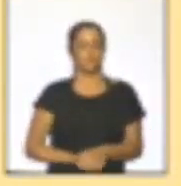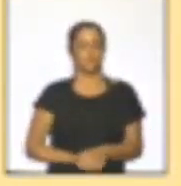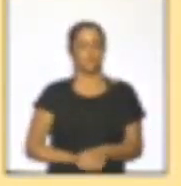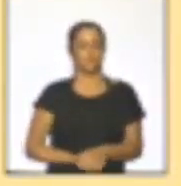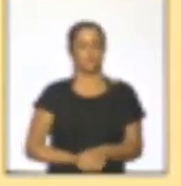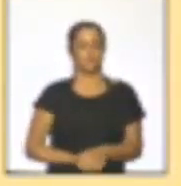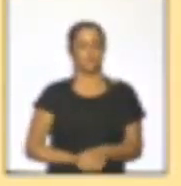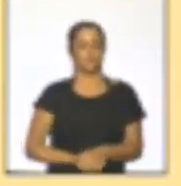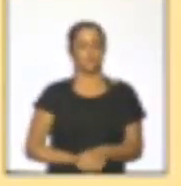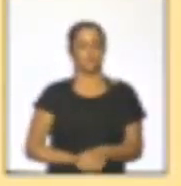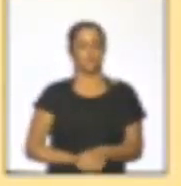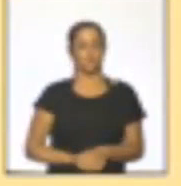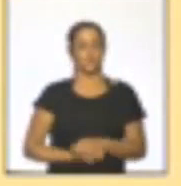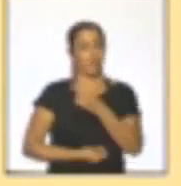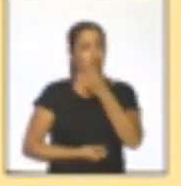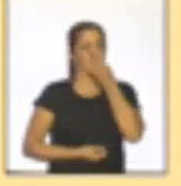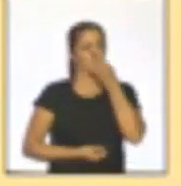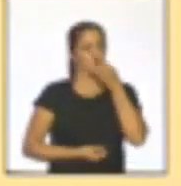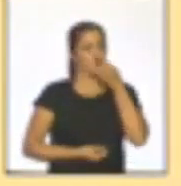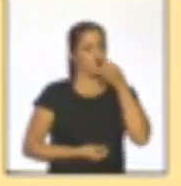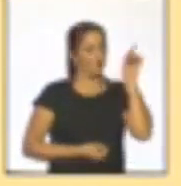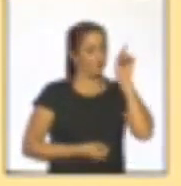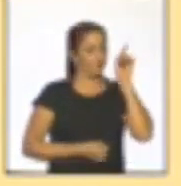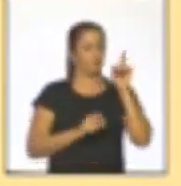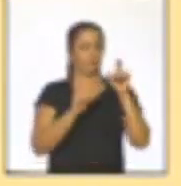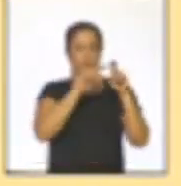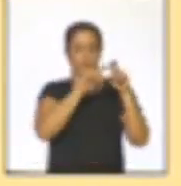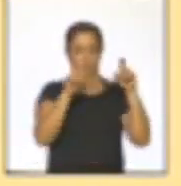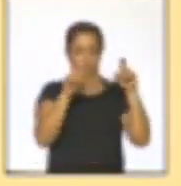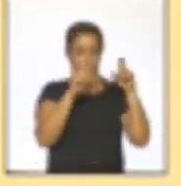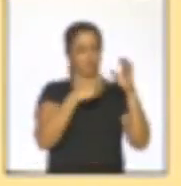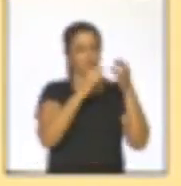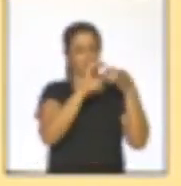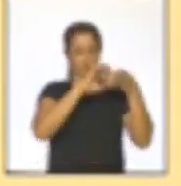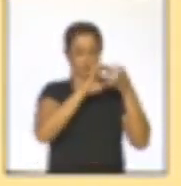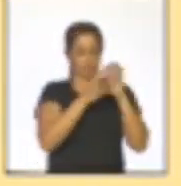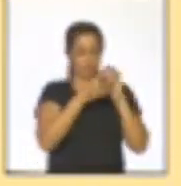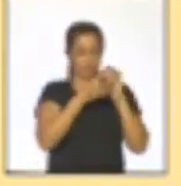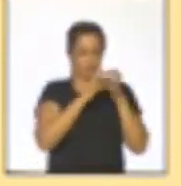Segunda camada, última camada. Vamos ver.